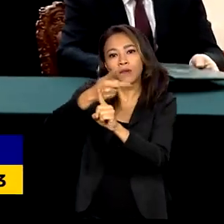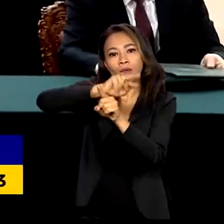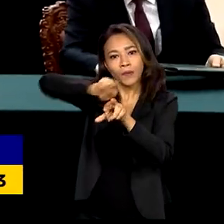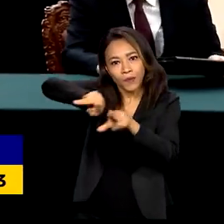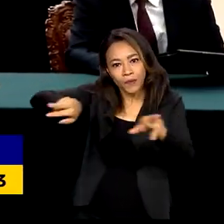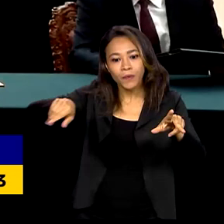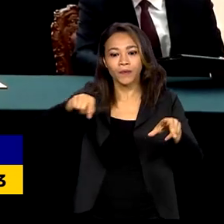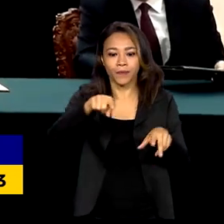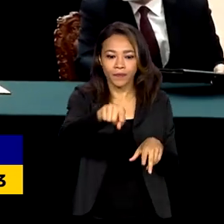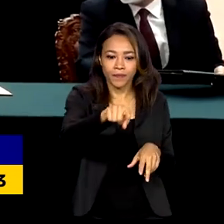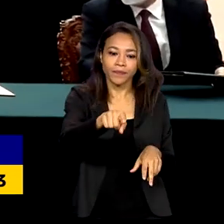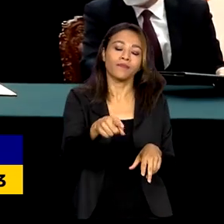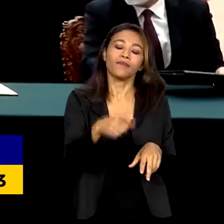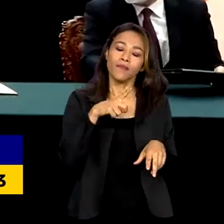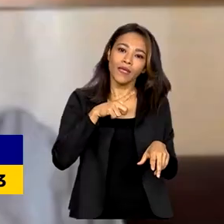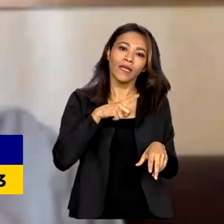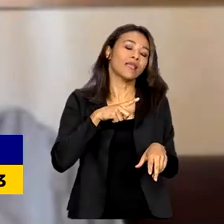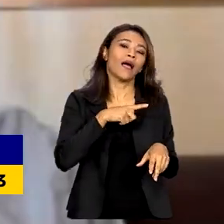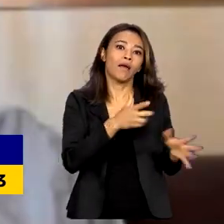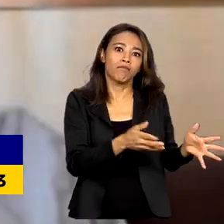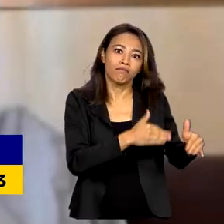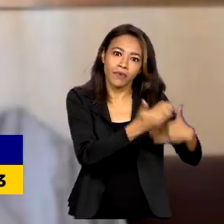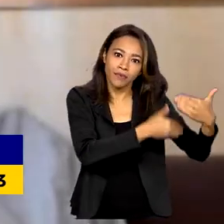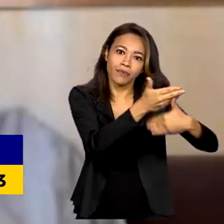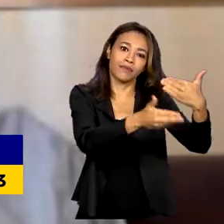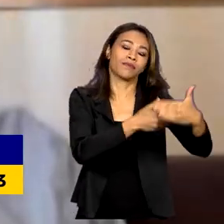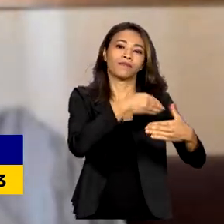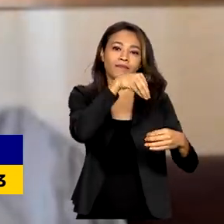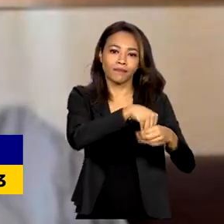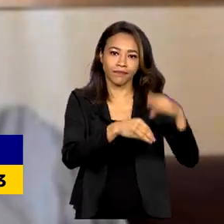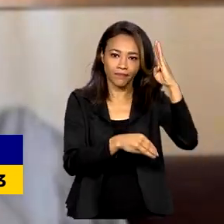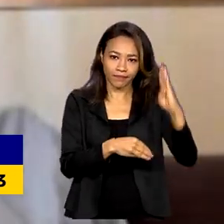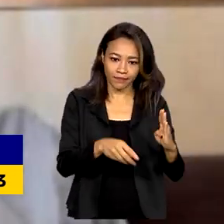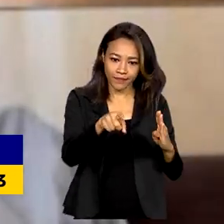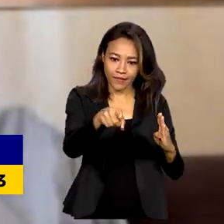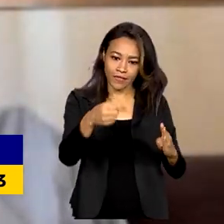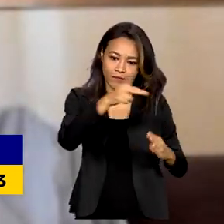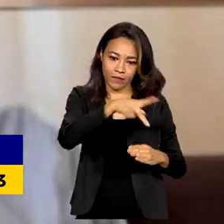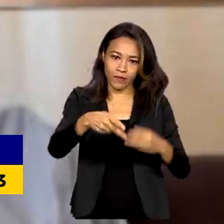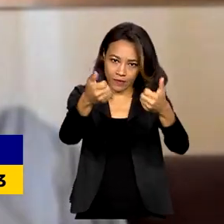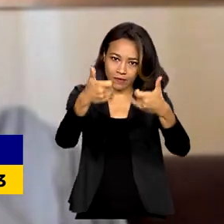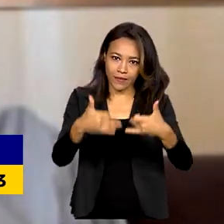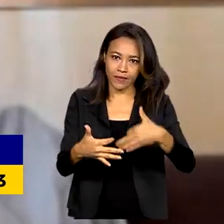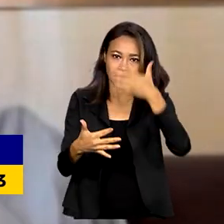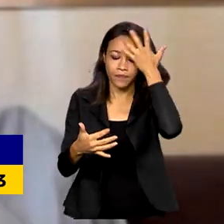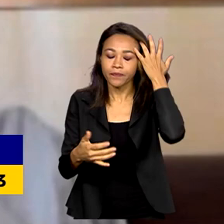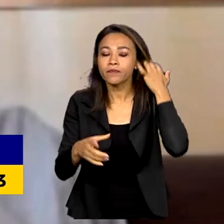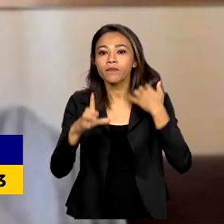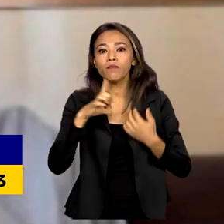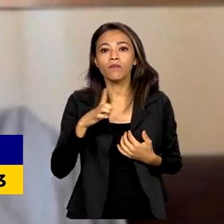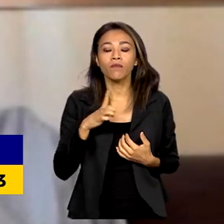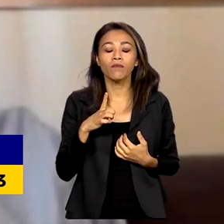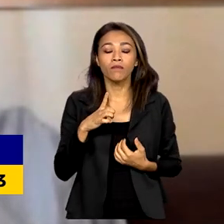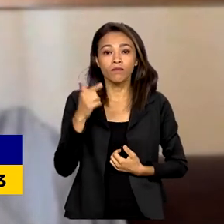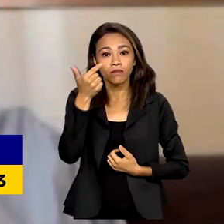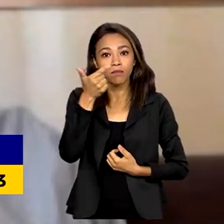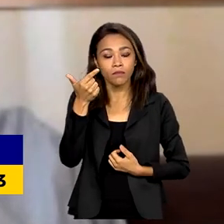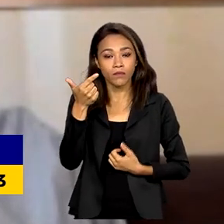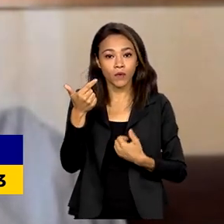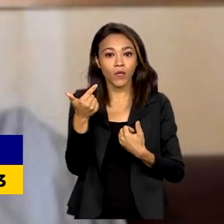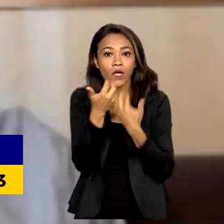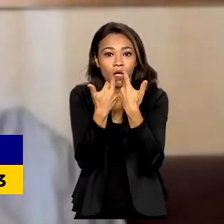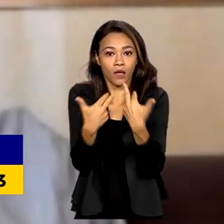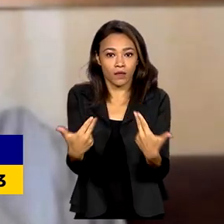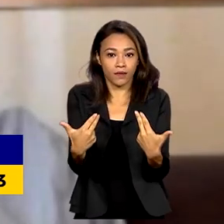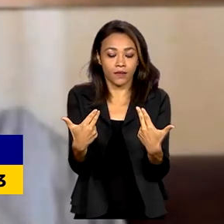momento na política externa brasileira, segundo este professor de Relações Internacionais. Nós temos algo de novo na política